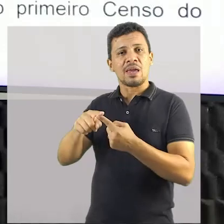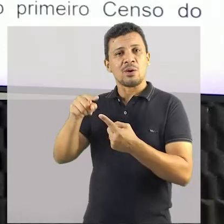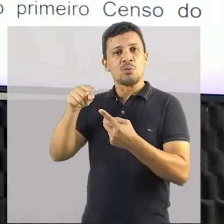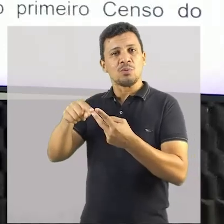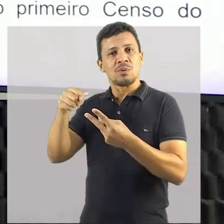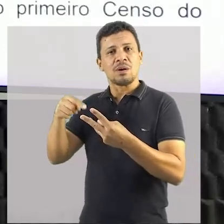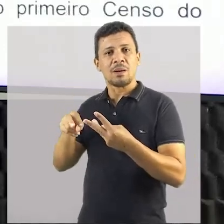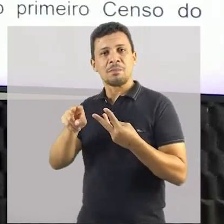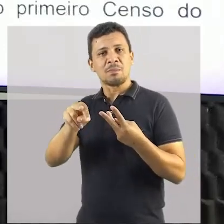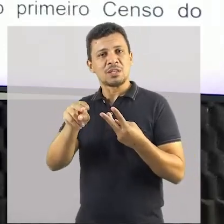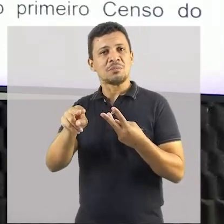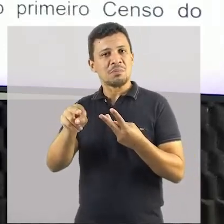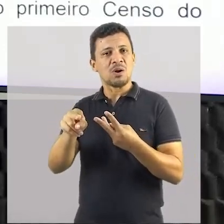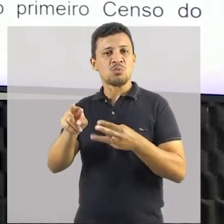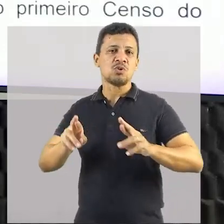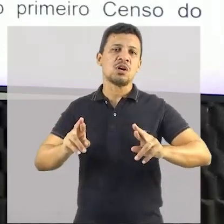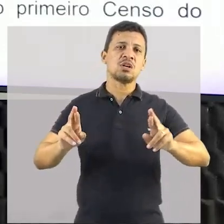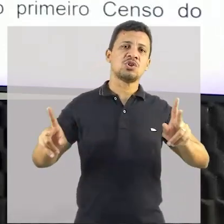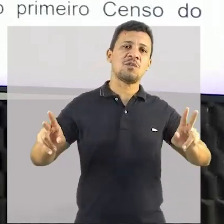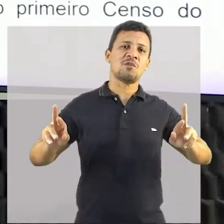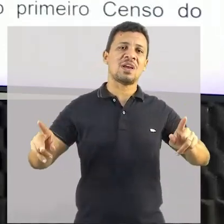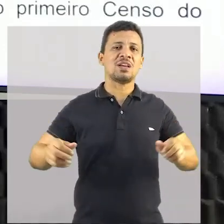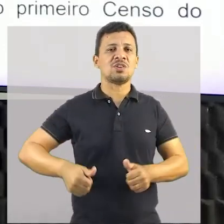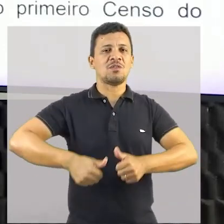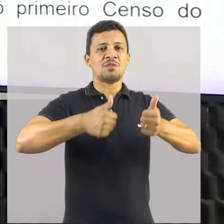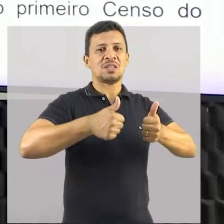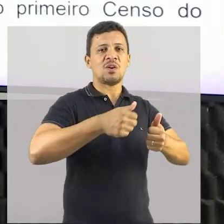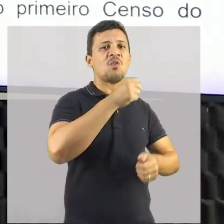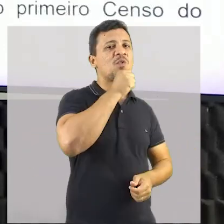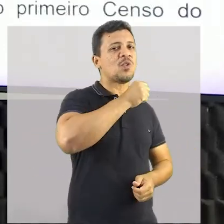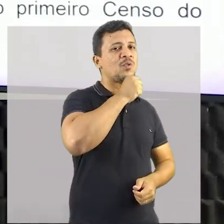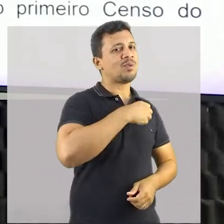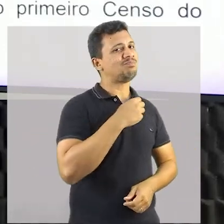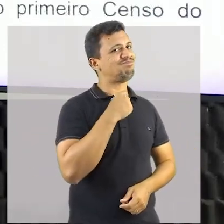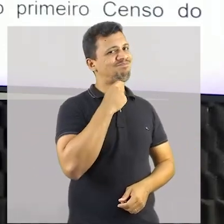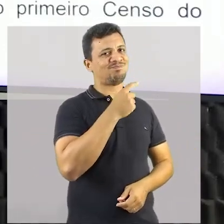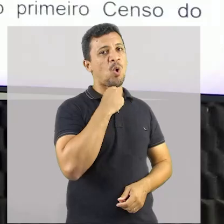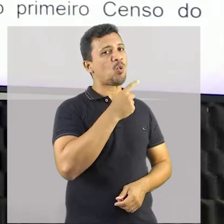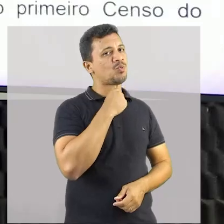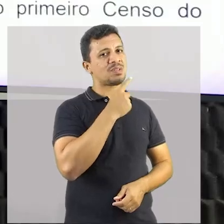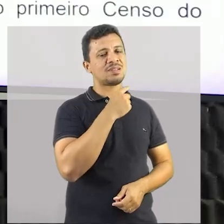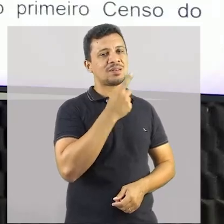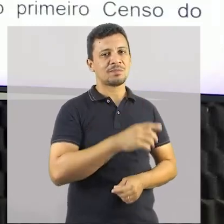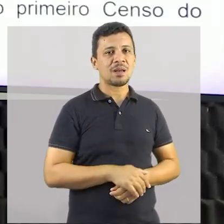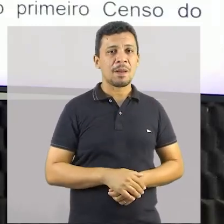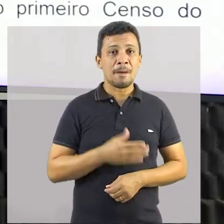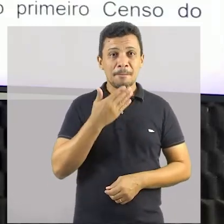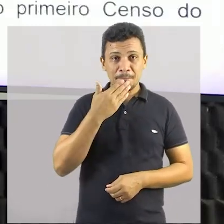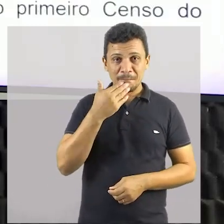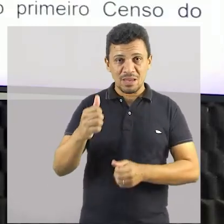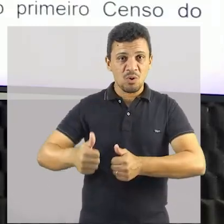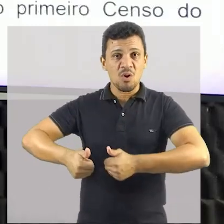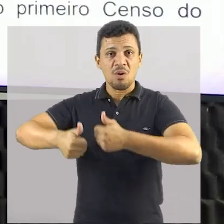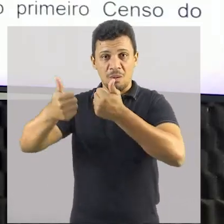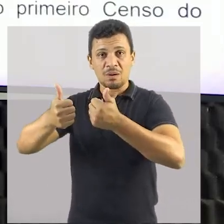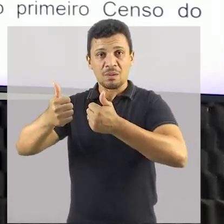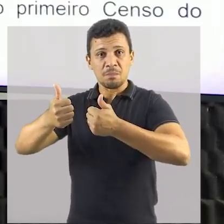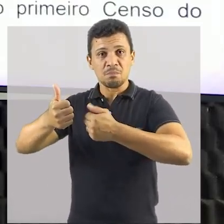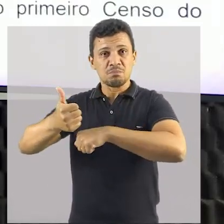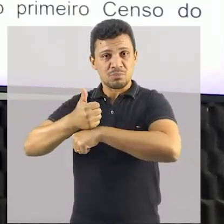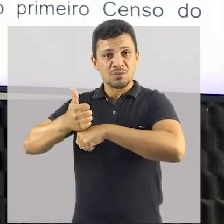uma qualidade de vida que meu avô, infelizmente naquela época, não conseguia. Então veja, aumentou a qualificação